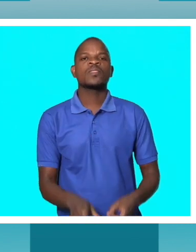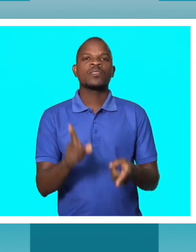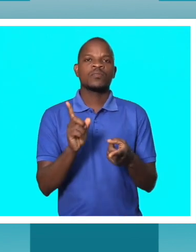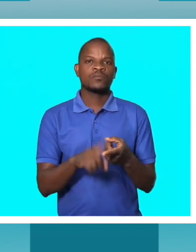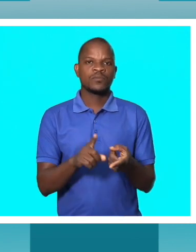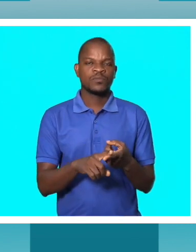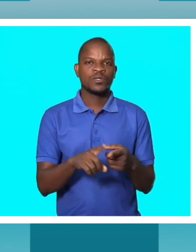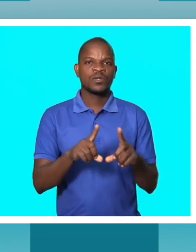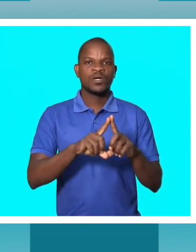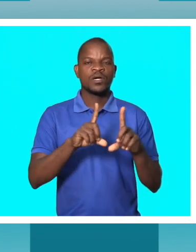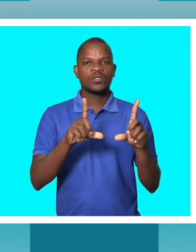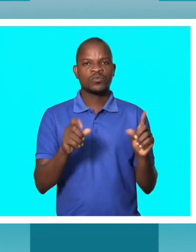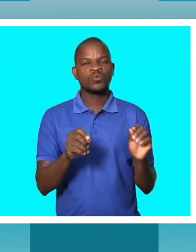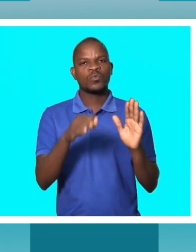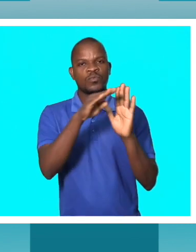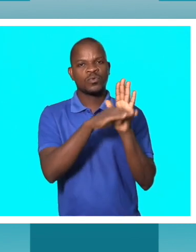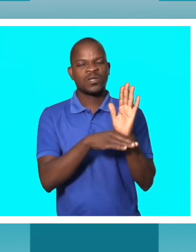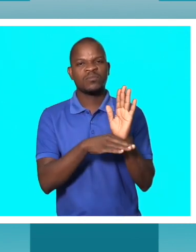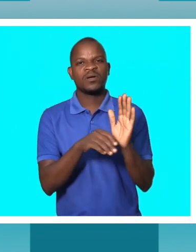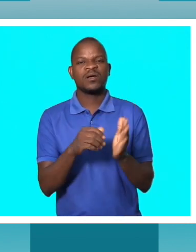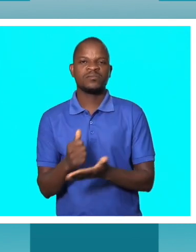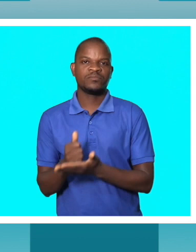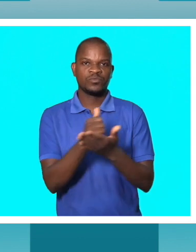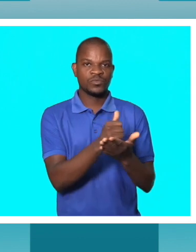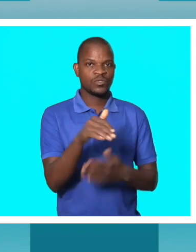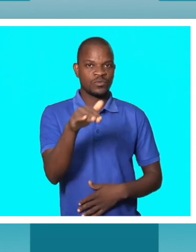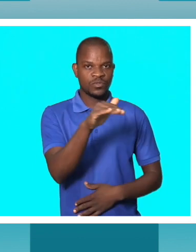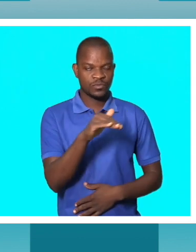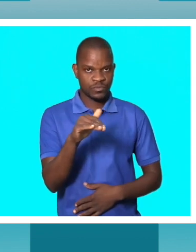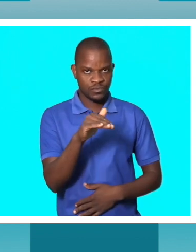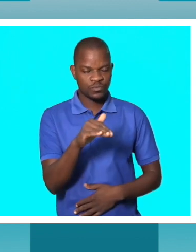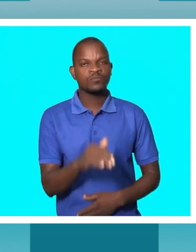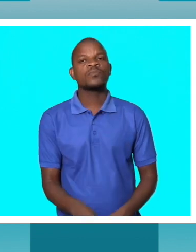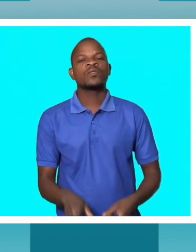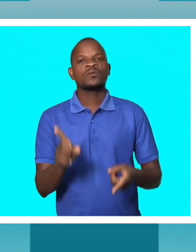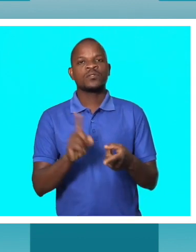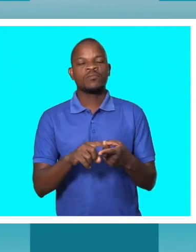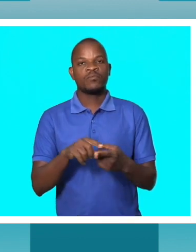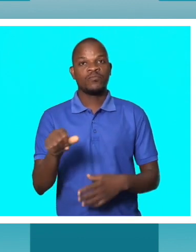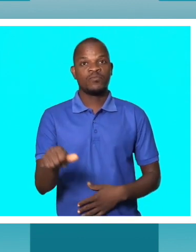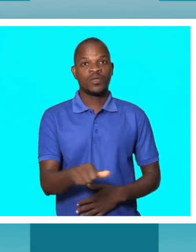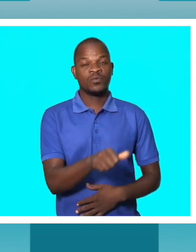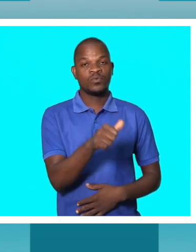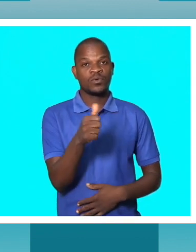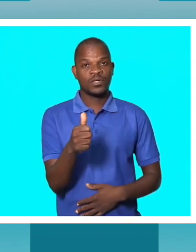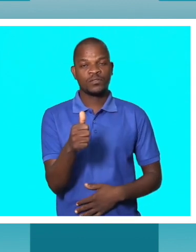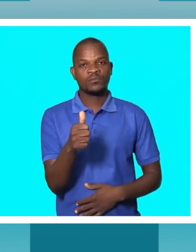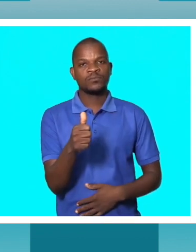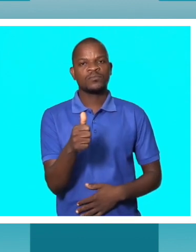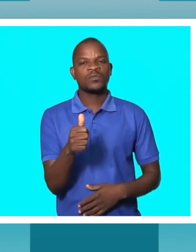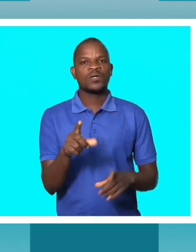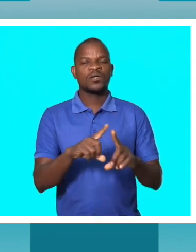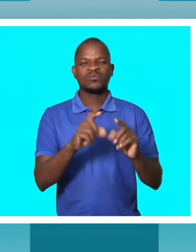o arreglamento da comitura dos programas de assistência social, o reforço da capacidade